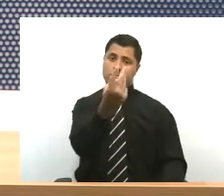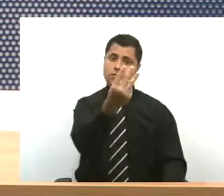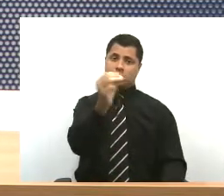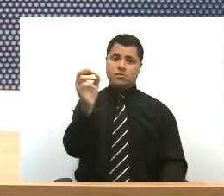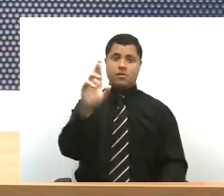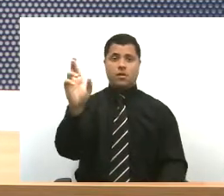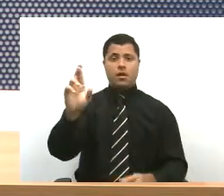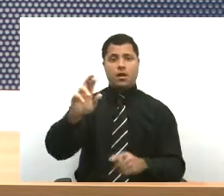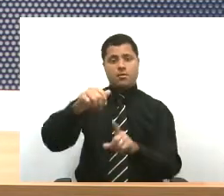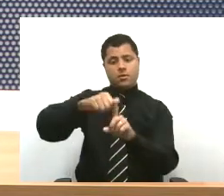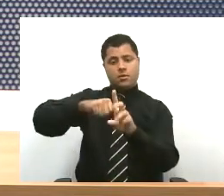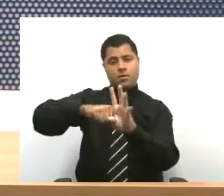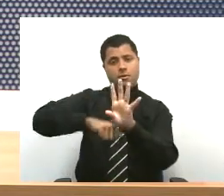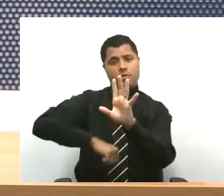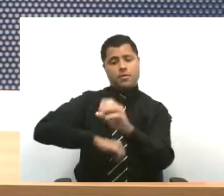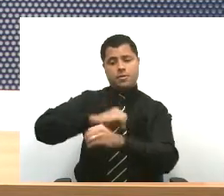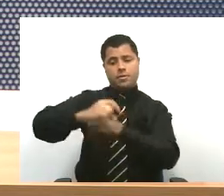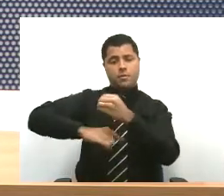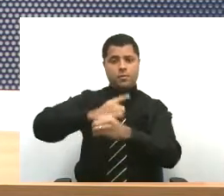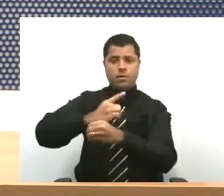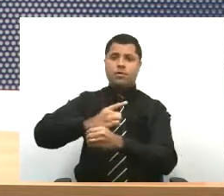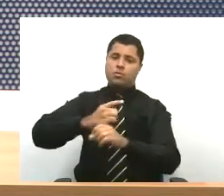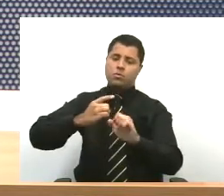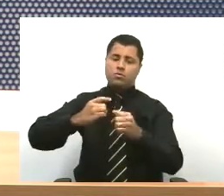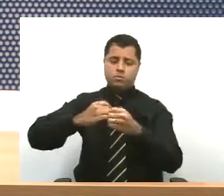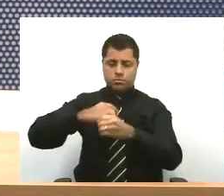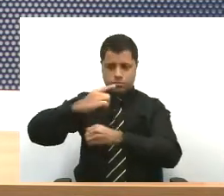ano, podendo ser prorrogado pelo mesmo período.